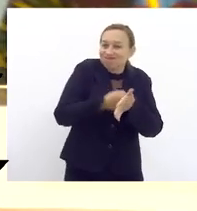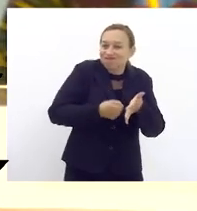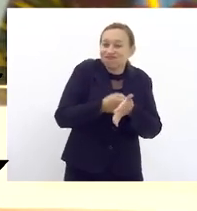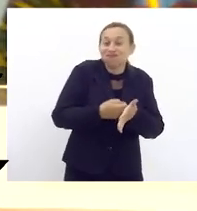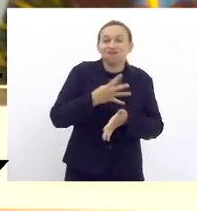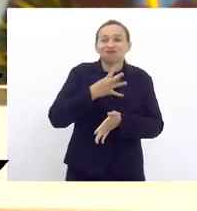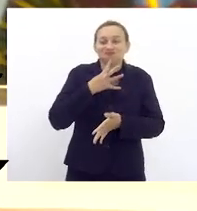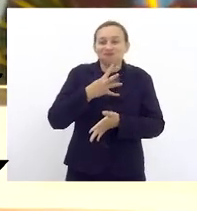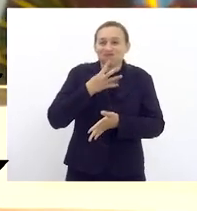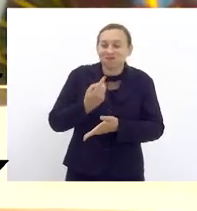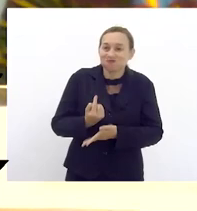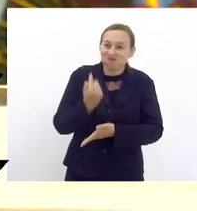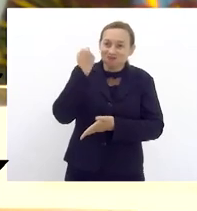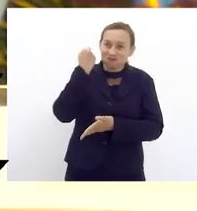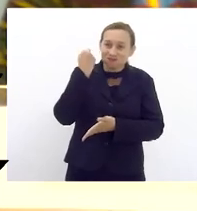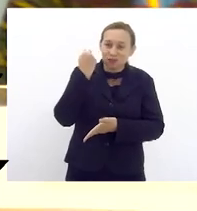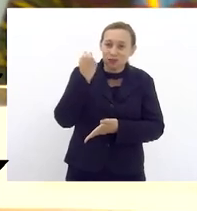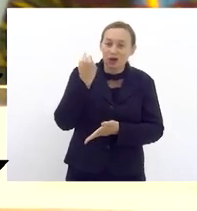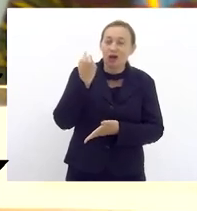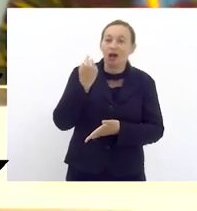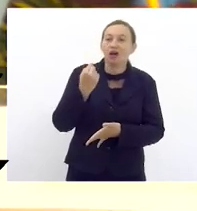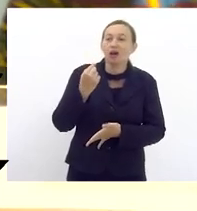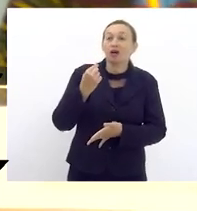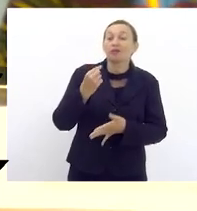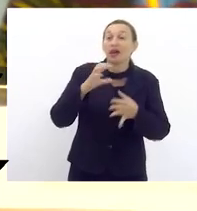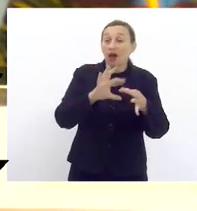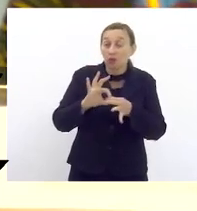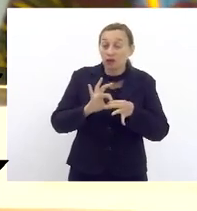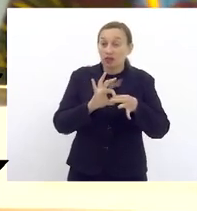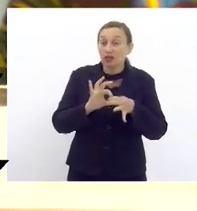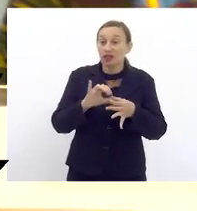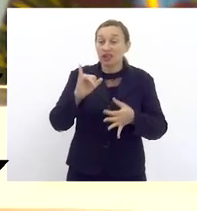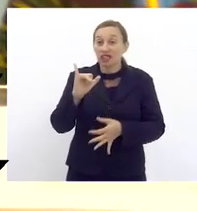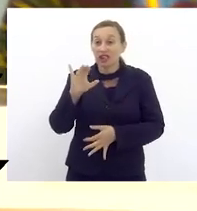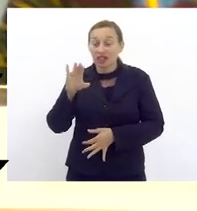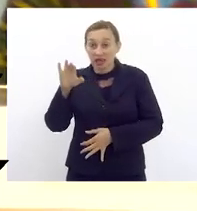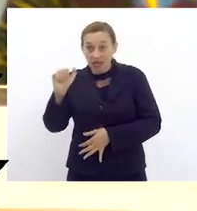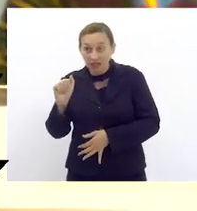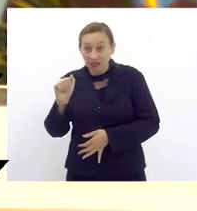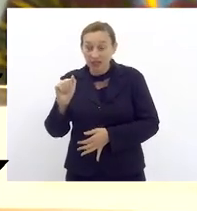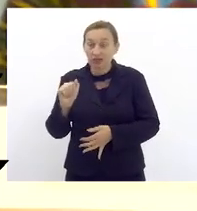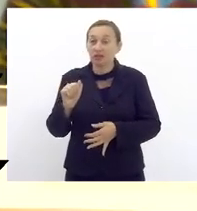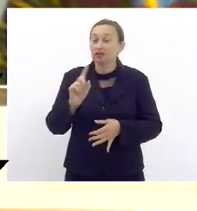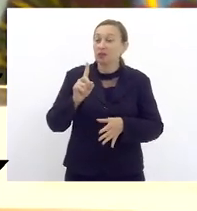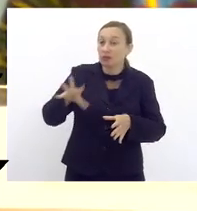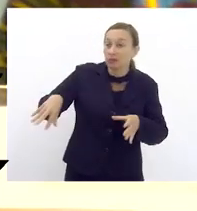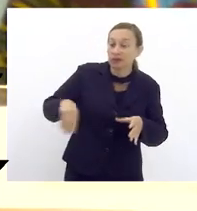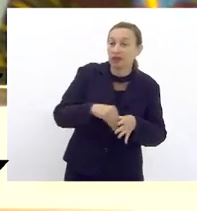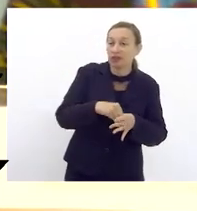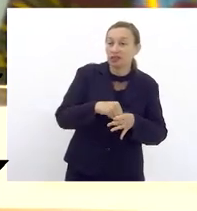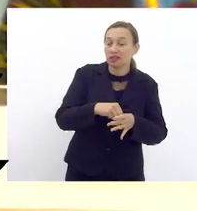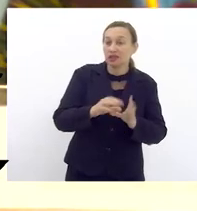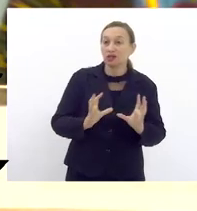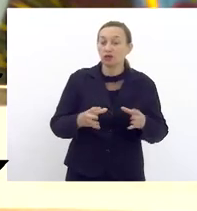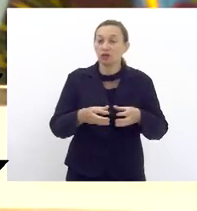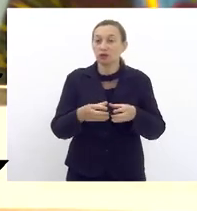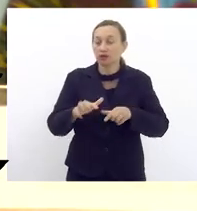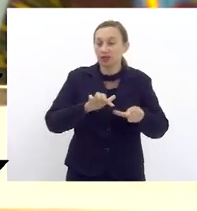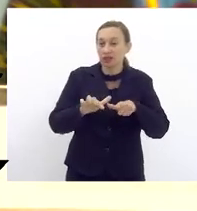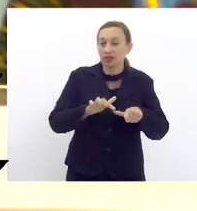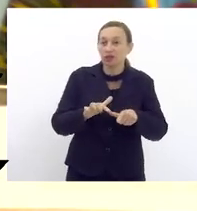conhecemos a união íca do Brasil nem fazia parte do grupo de trabalho né a gente conseguiu fazer com que